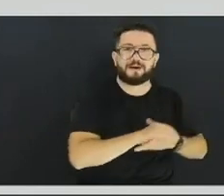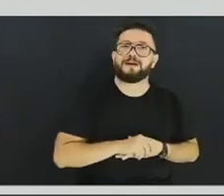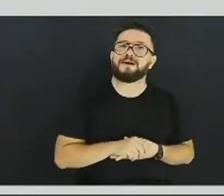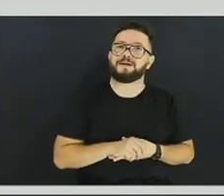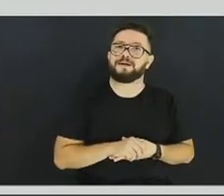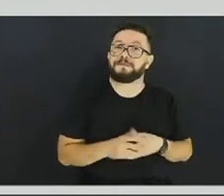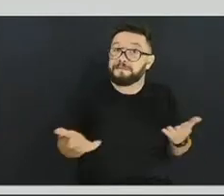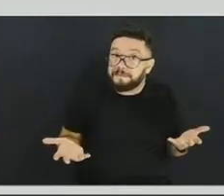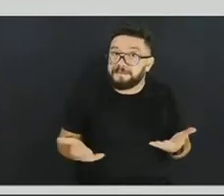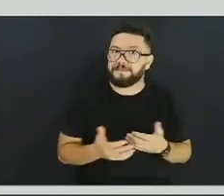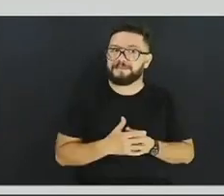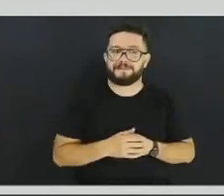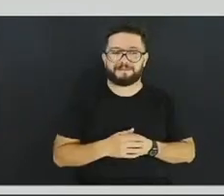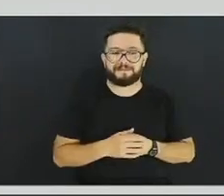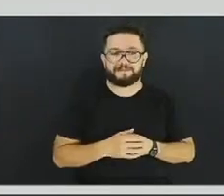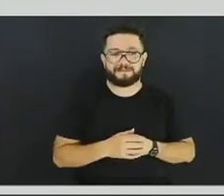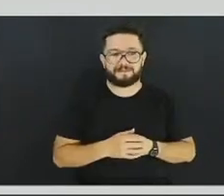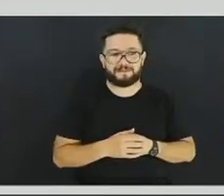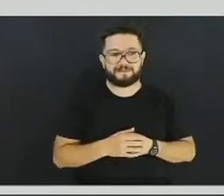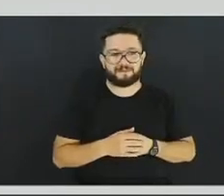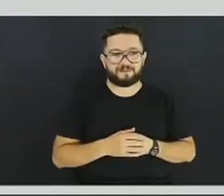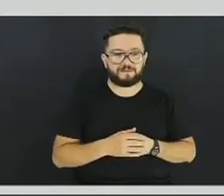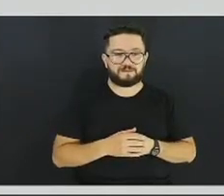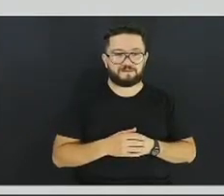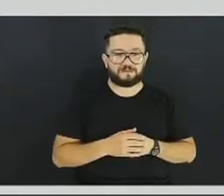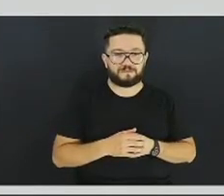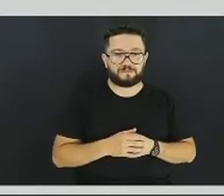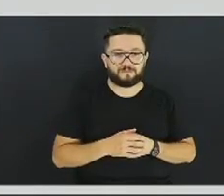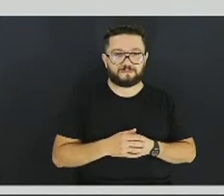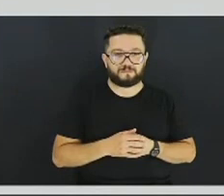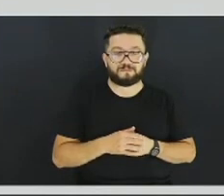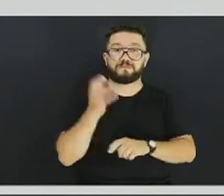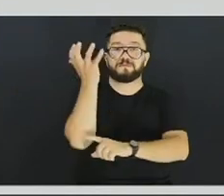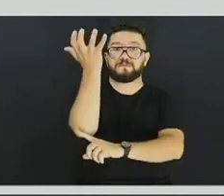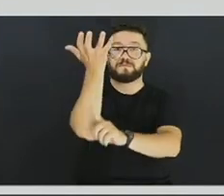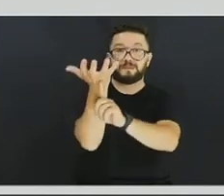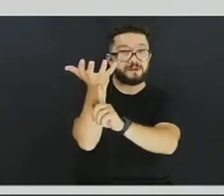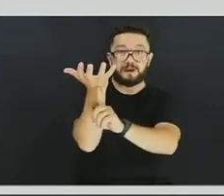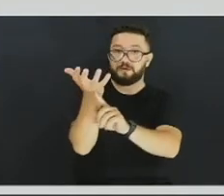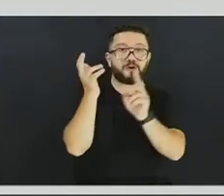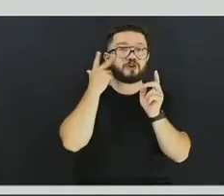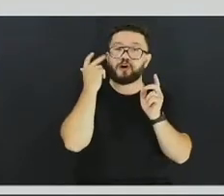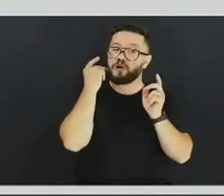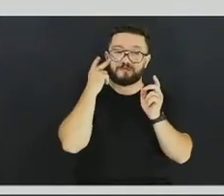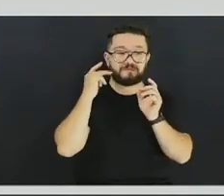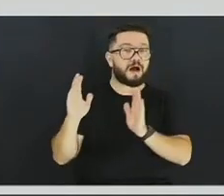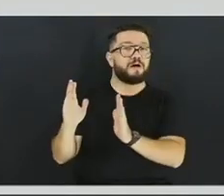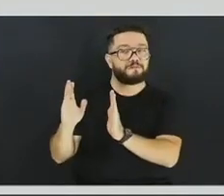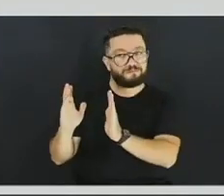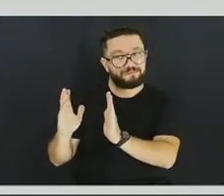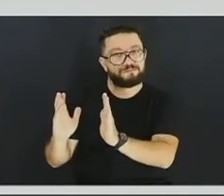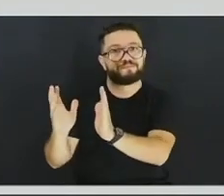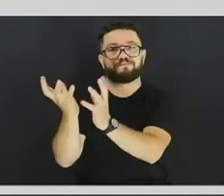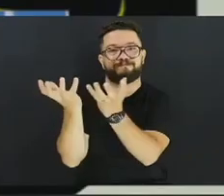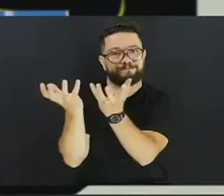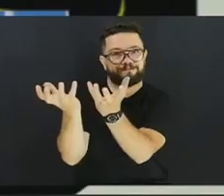pesquisar. A resposta já está aí. Olha ali, ó. Planta o pinheiro e ele vai crescer. E você vai perenizar a